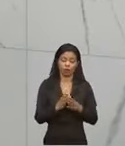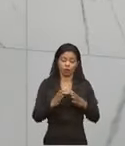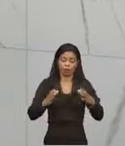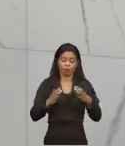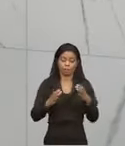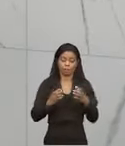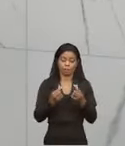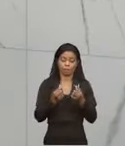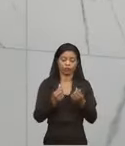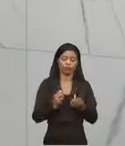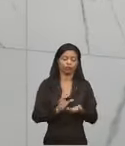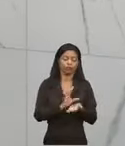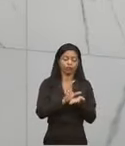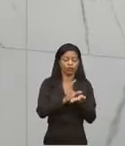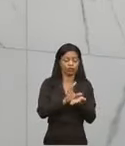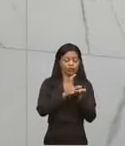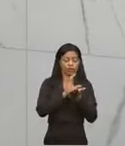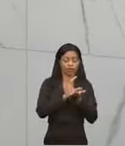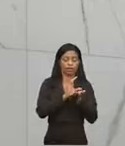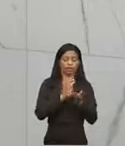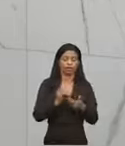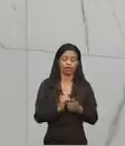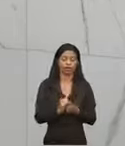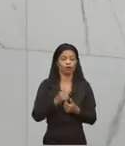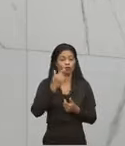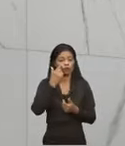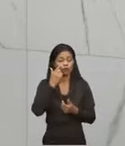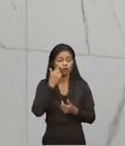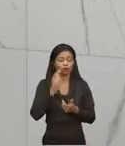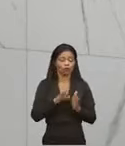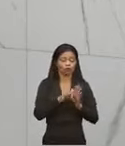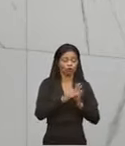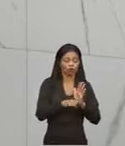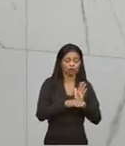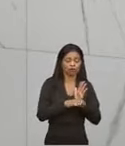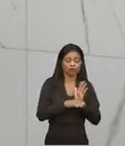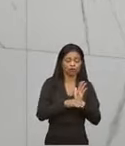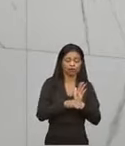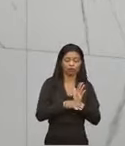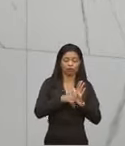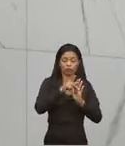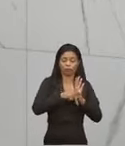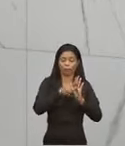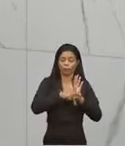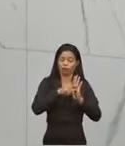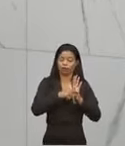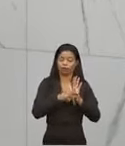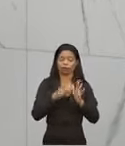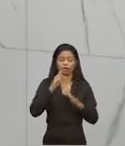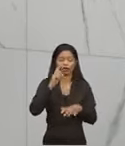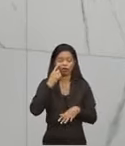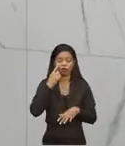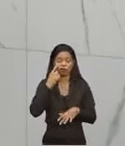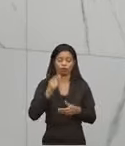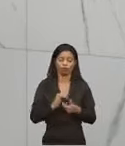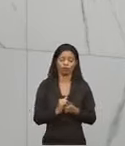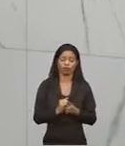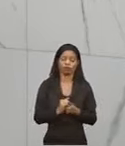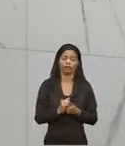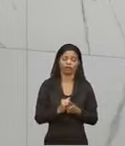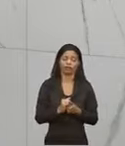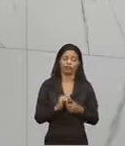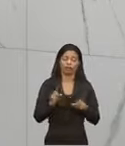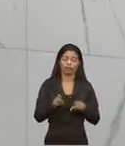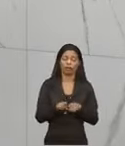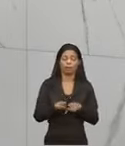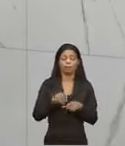arrecadação, eu vou apontar as possibilidades de arrecadação do município, as previsões do primeiro trimestre, e com isso